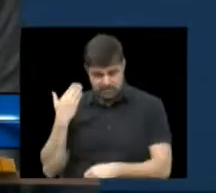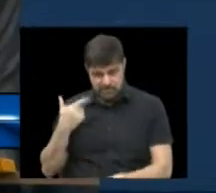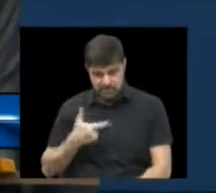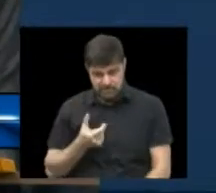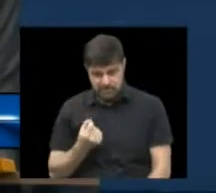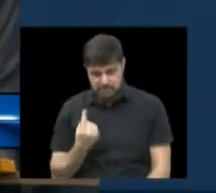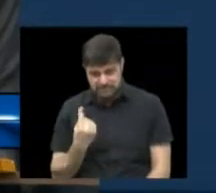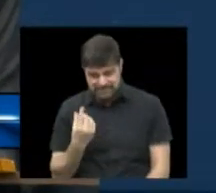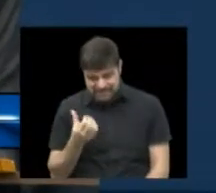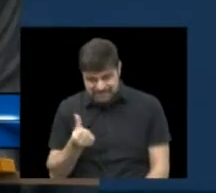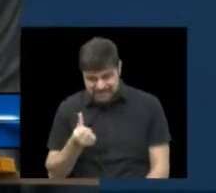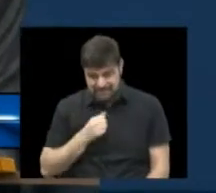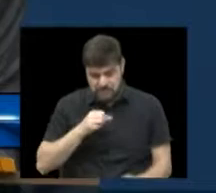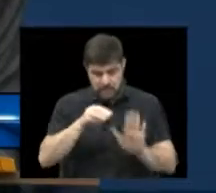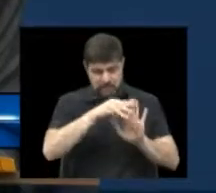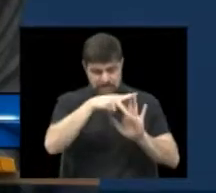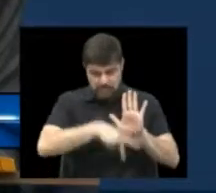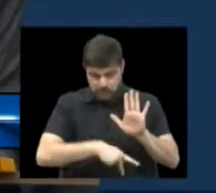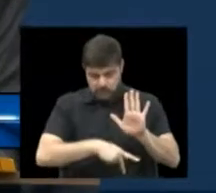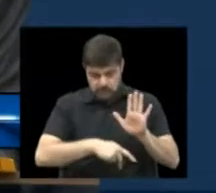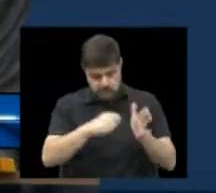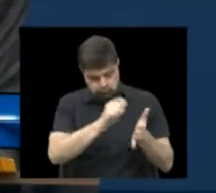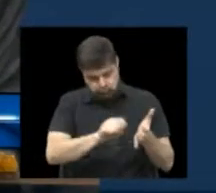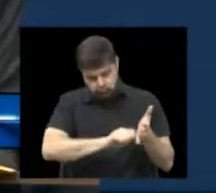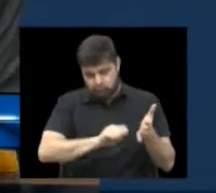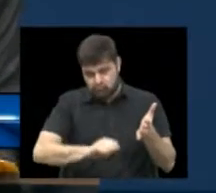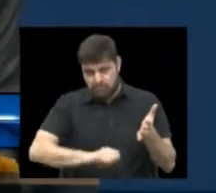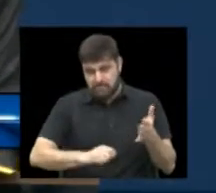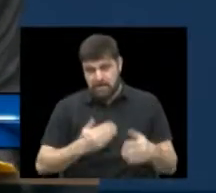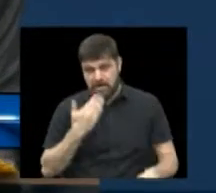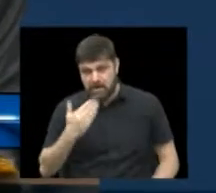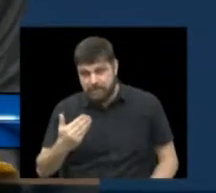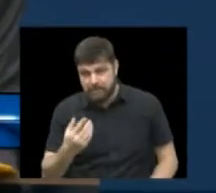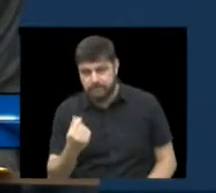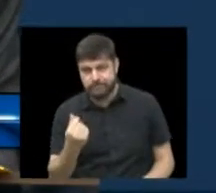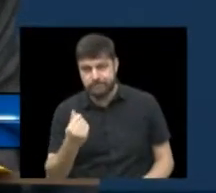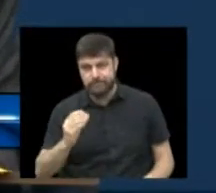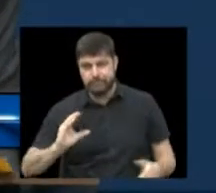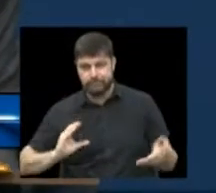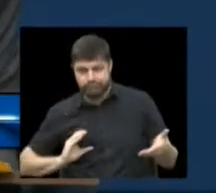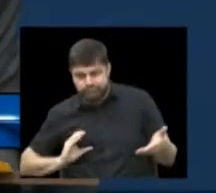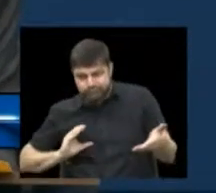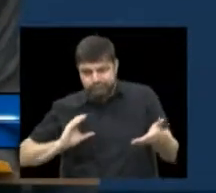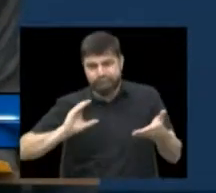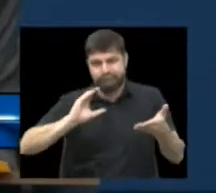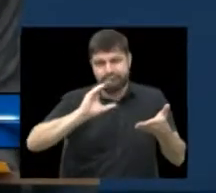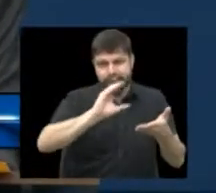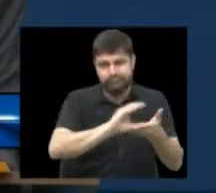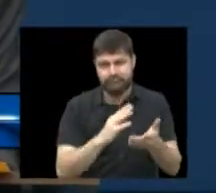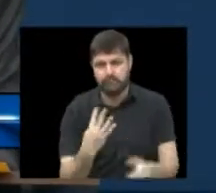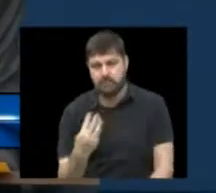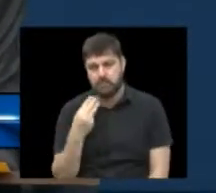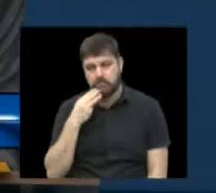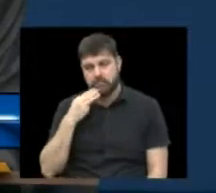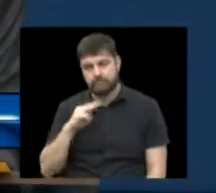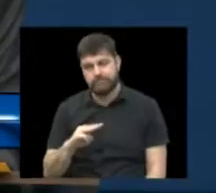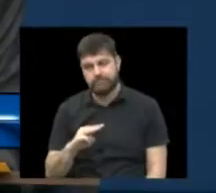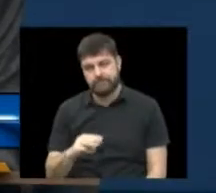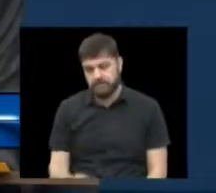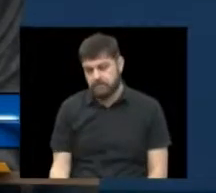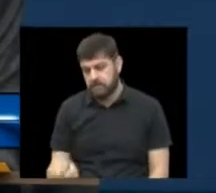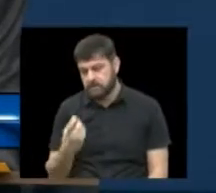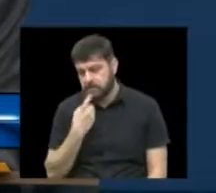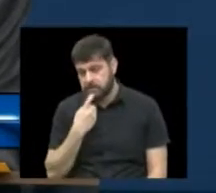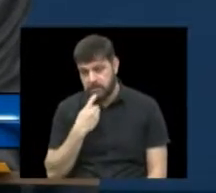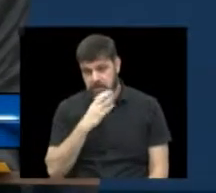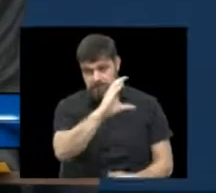foi publicada uma portaria que, então, pediu de volta, no dia 27 de dezembro, a portaria 2941